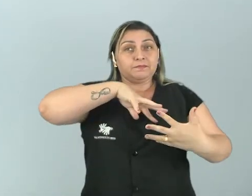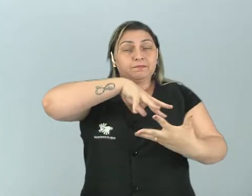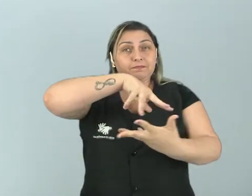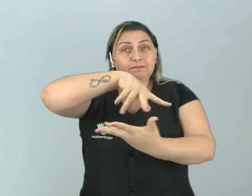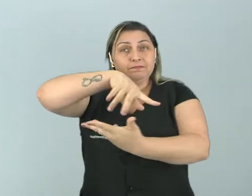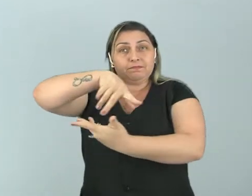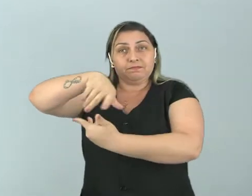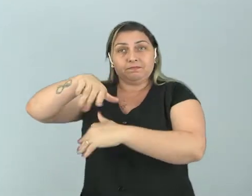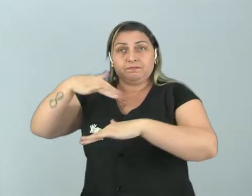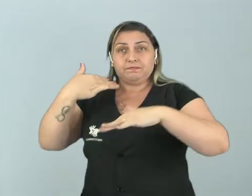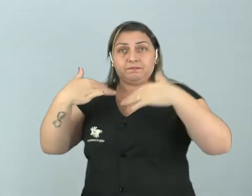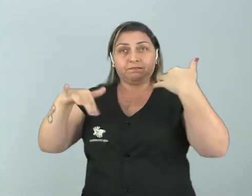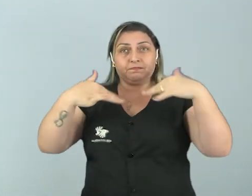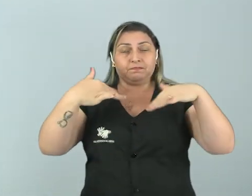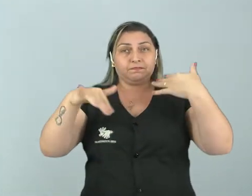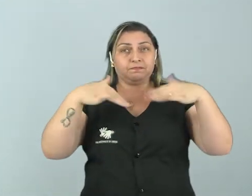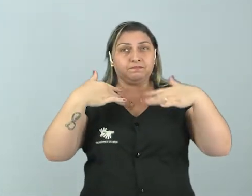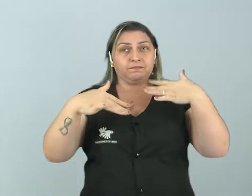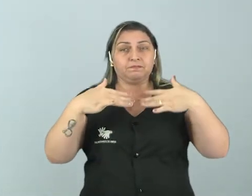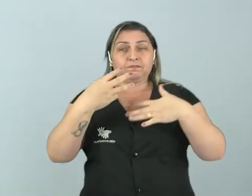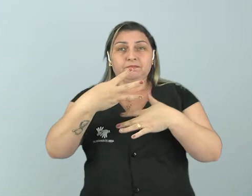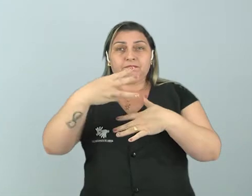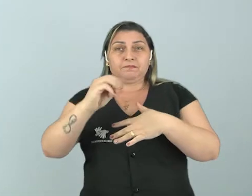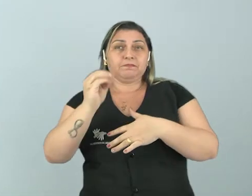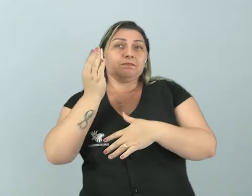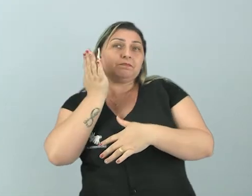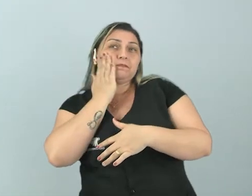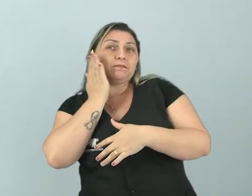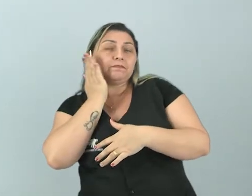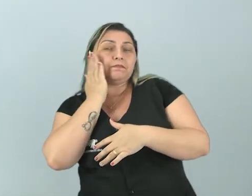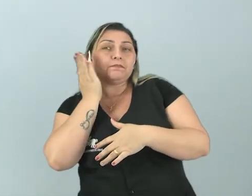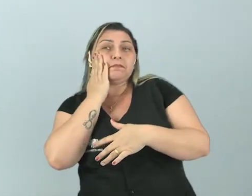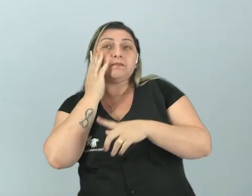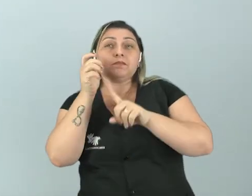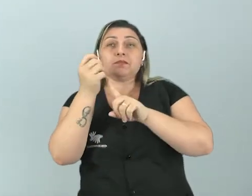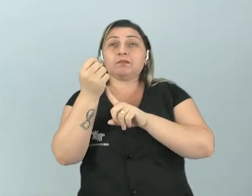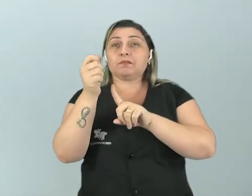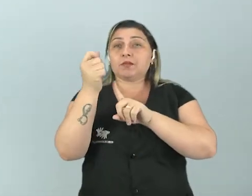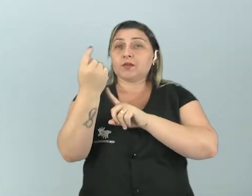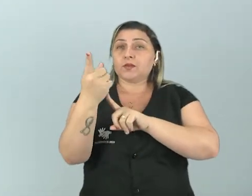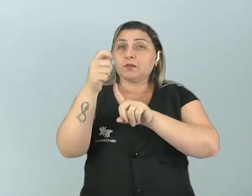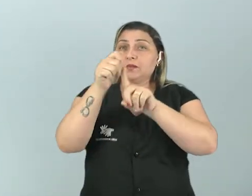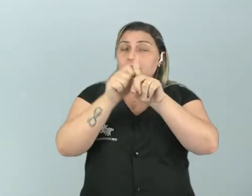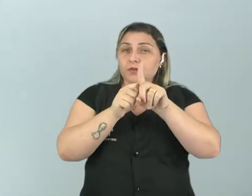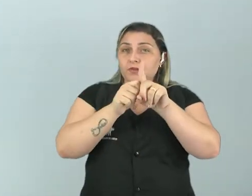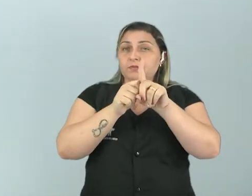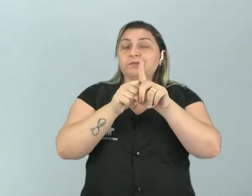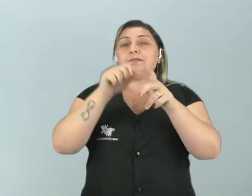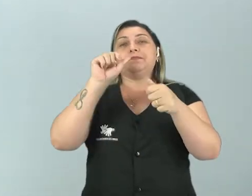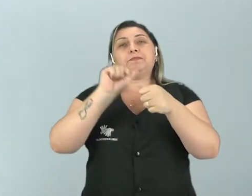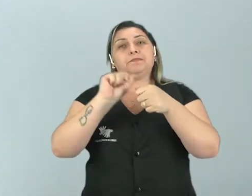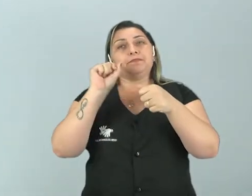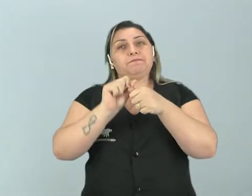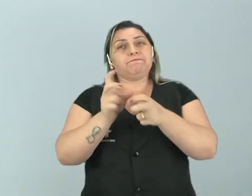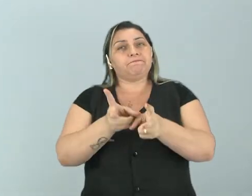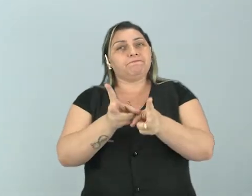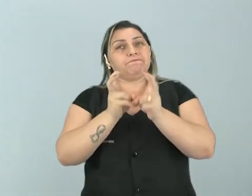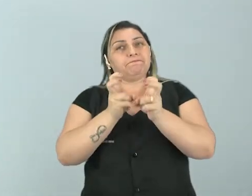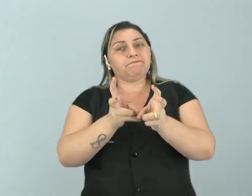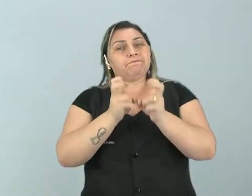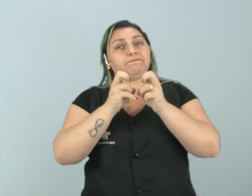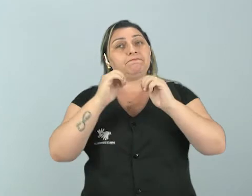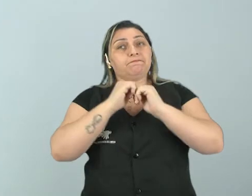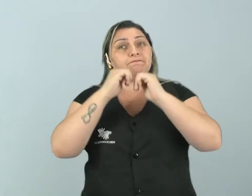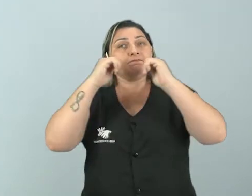para se mover durasse 30 dias para formar o mês. Então, eles foram fazendo essas observações,